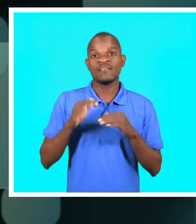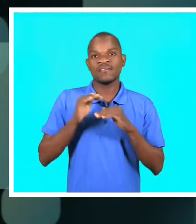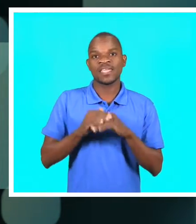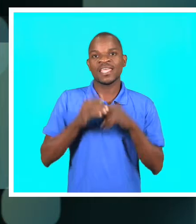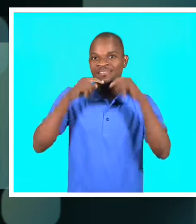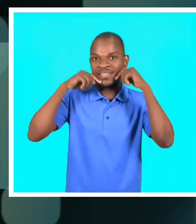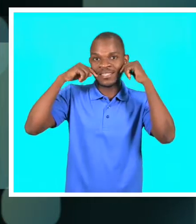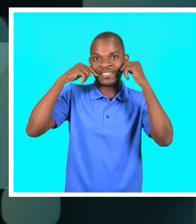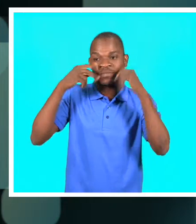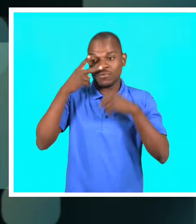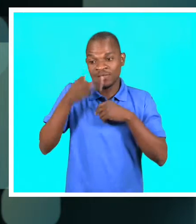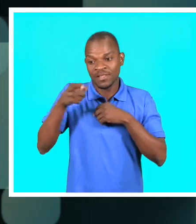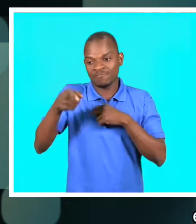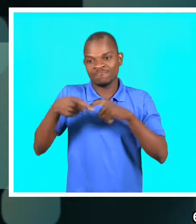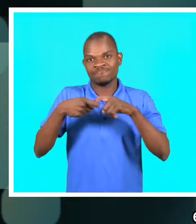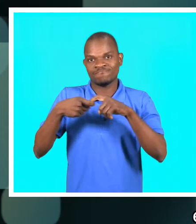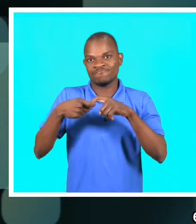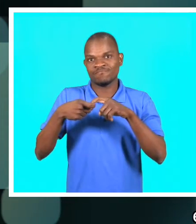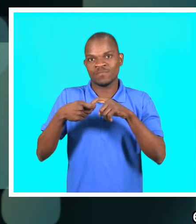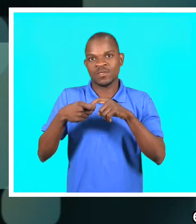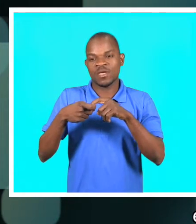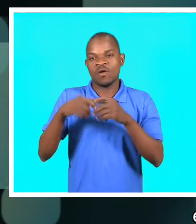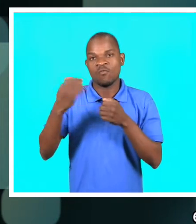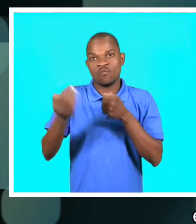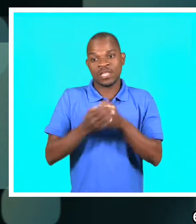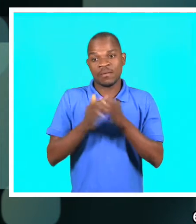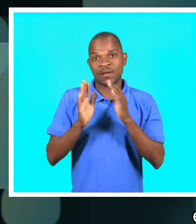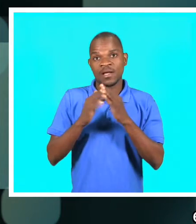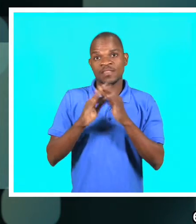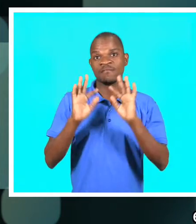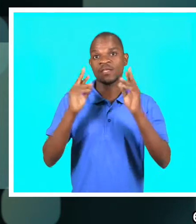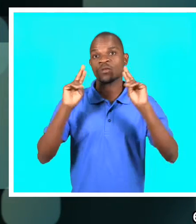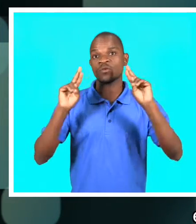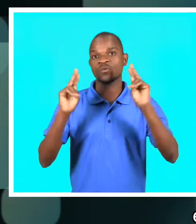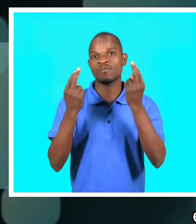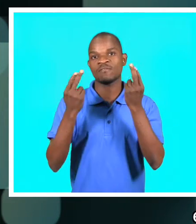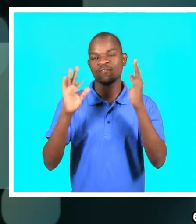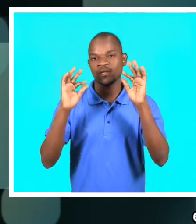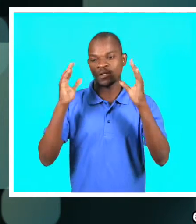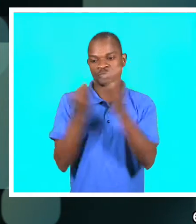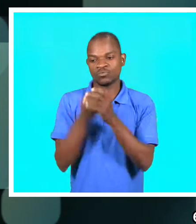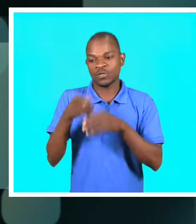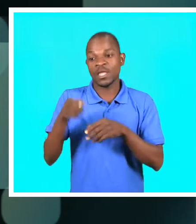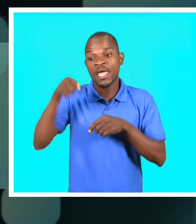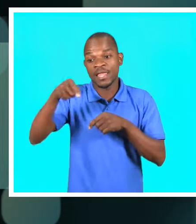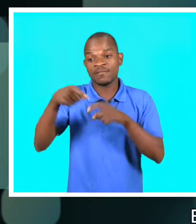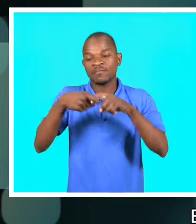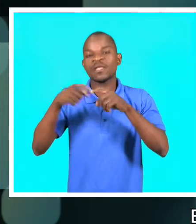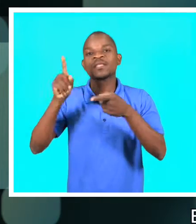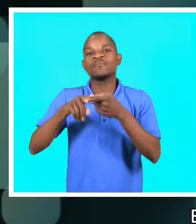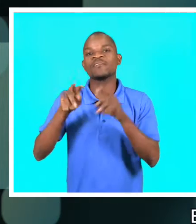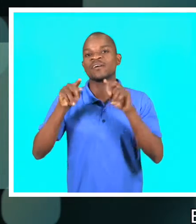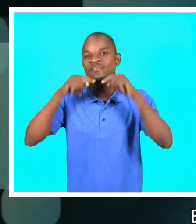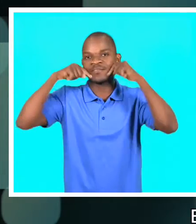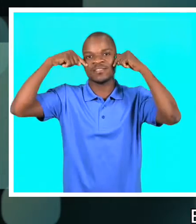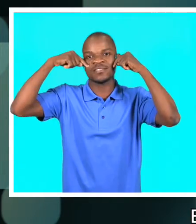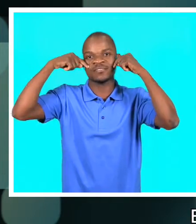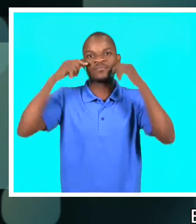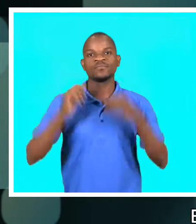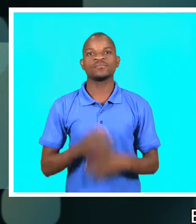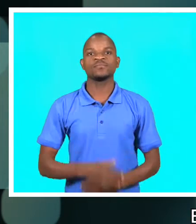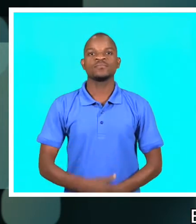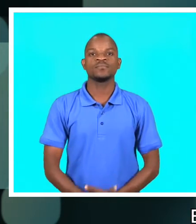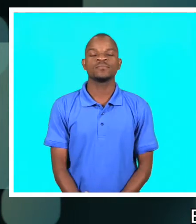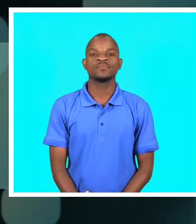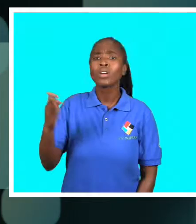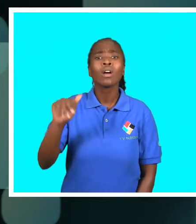Fiquei feliz por lhes ver e voltar em casa. Viver uma nova vida com eles. Eles também ficaram felizes por me ver